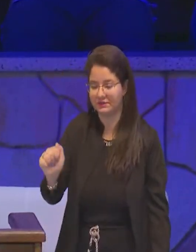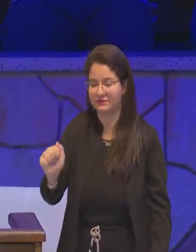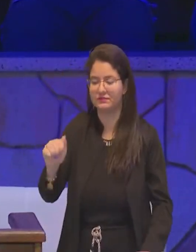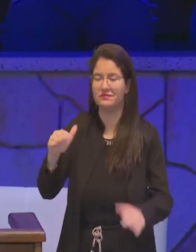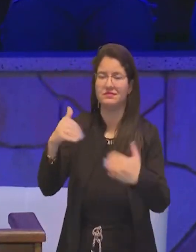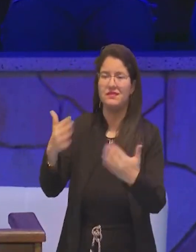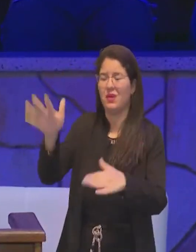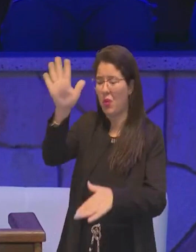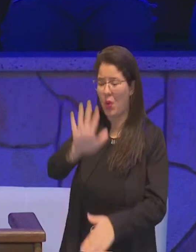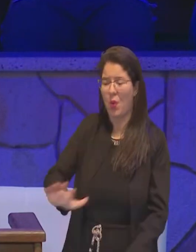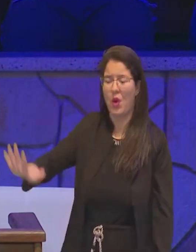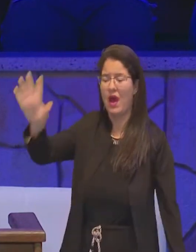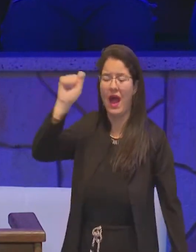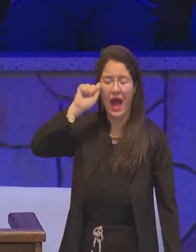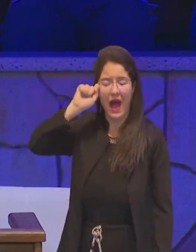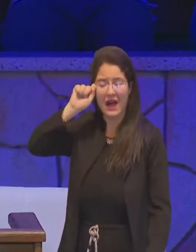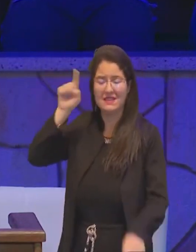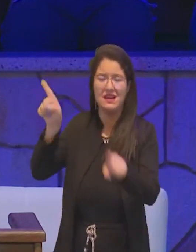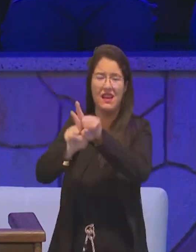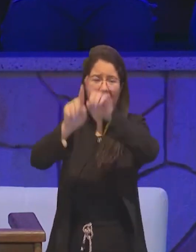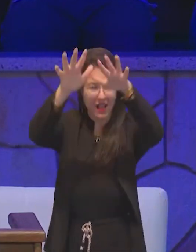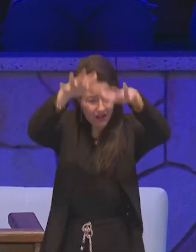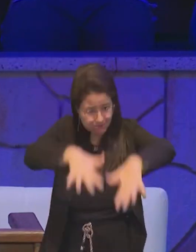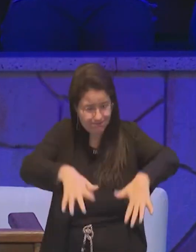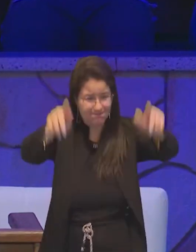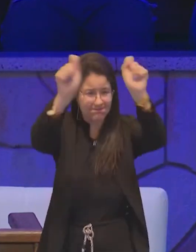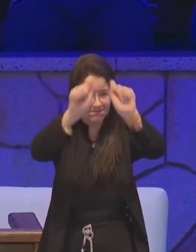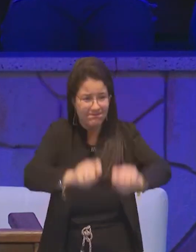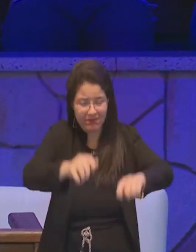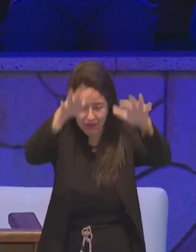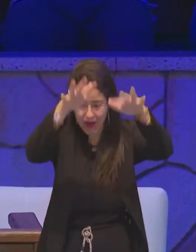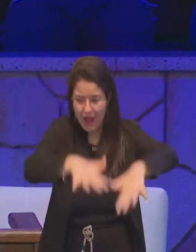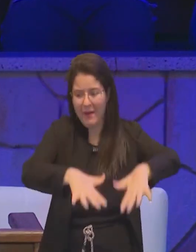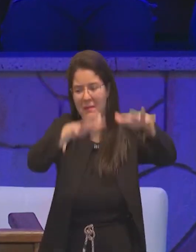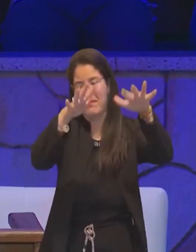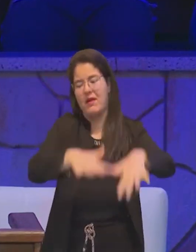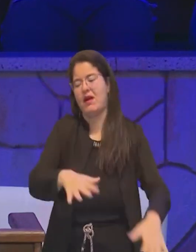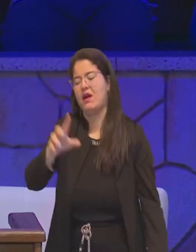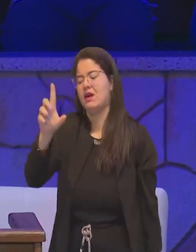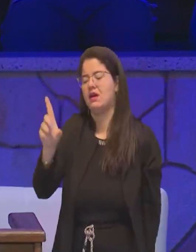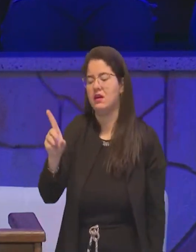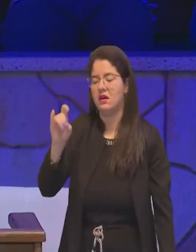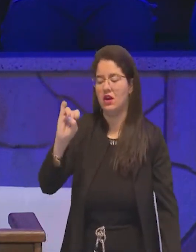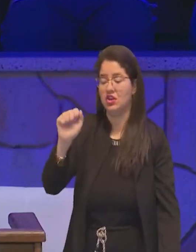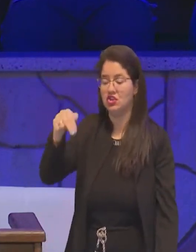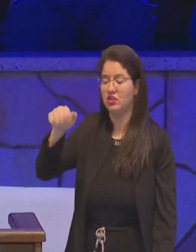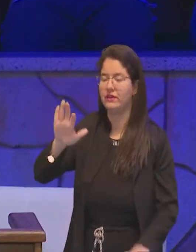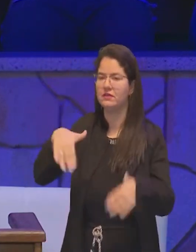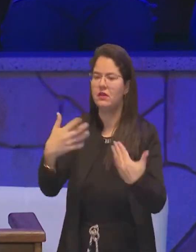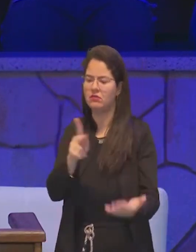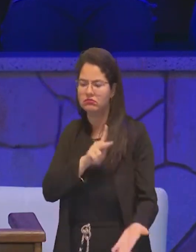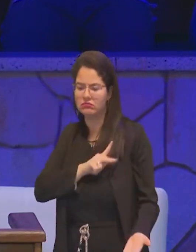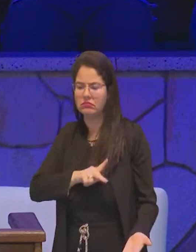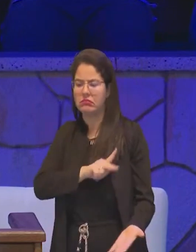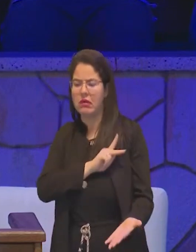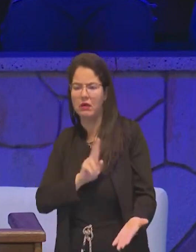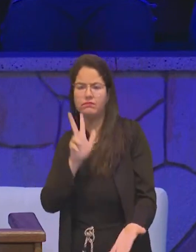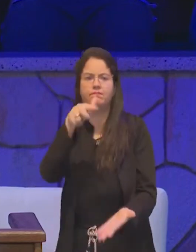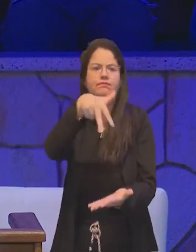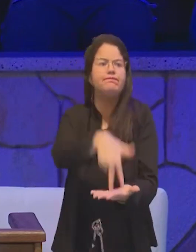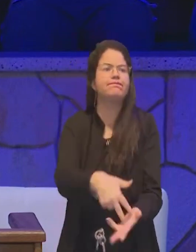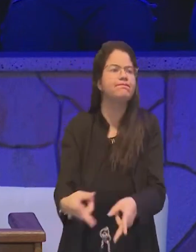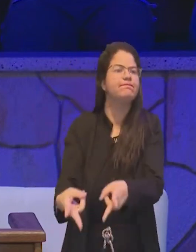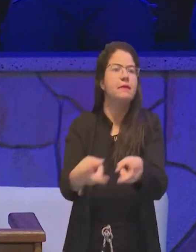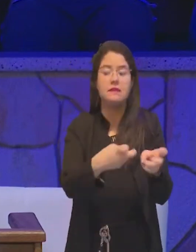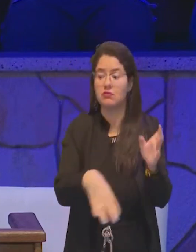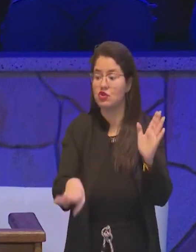se prostrava em adoração àquela deusa. E quando o apóstolo Paulo chega naquele lugar, muitas